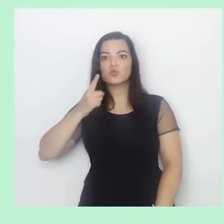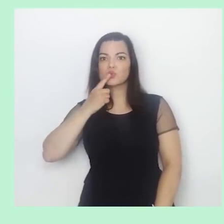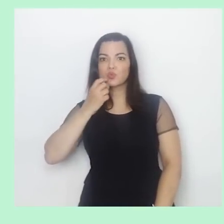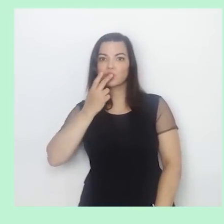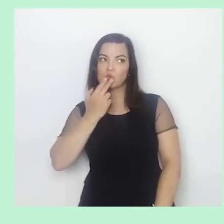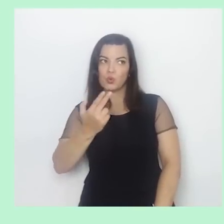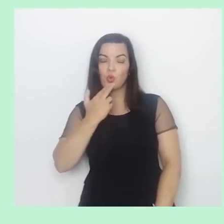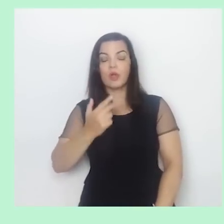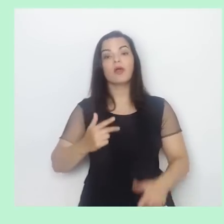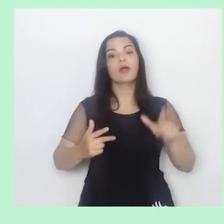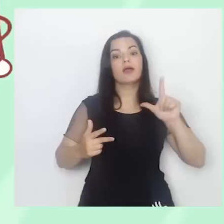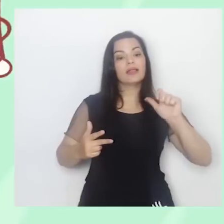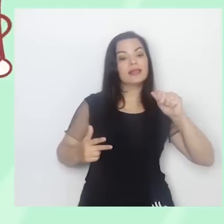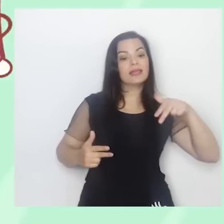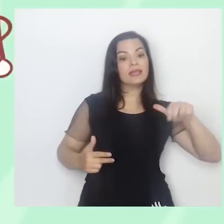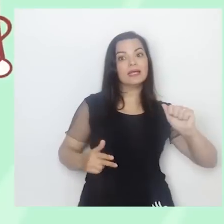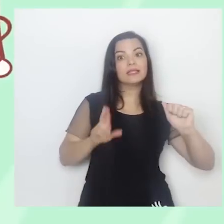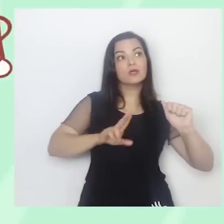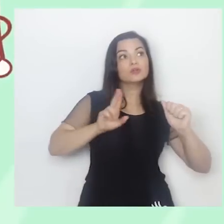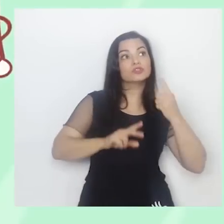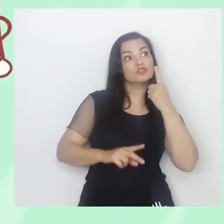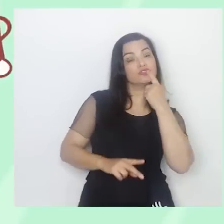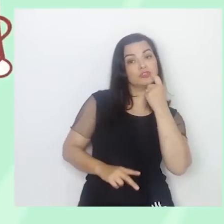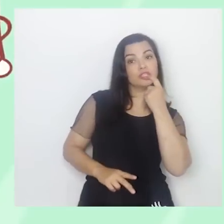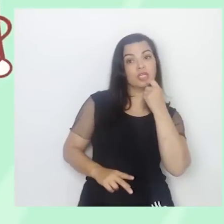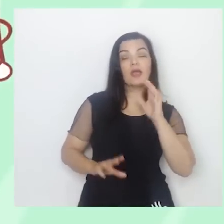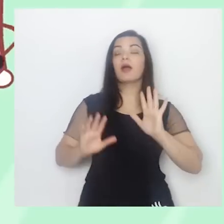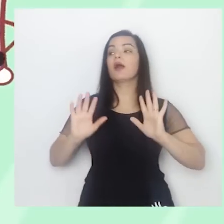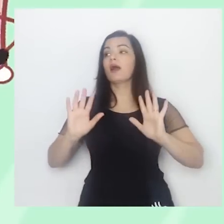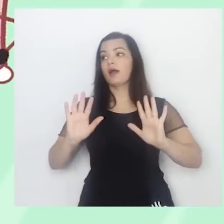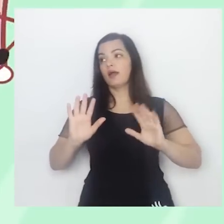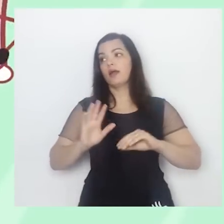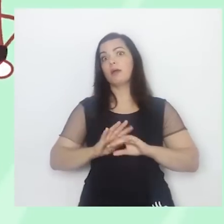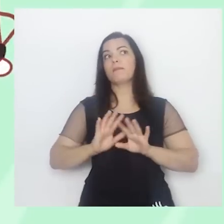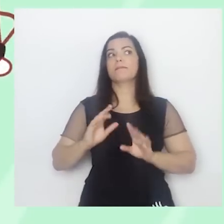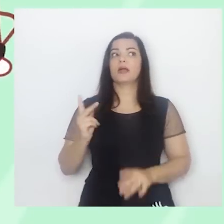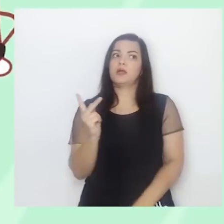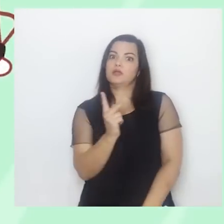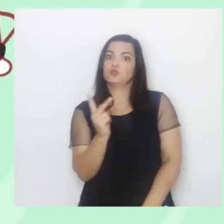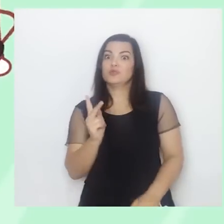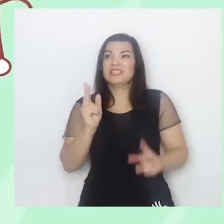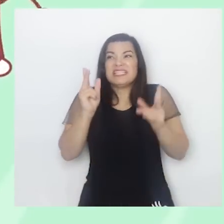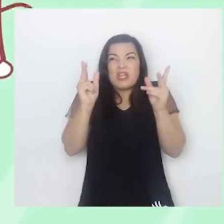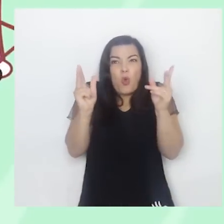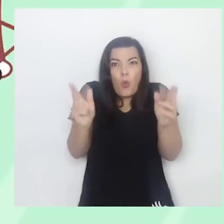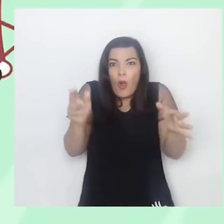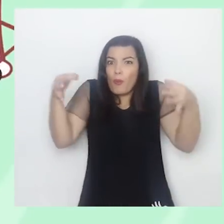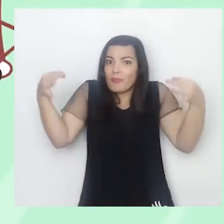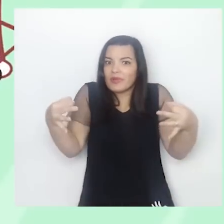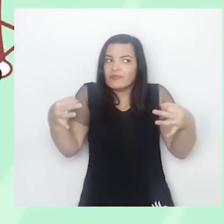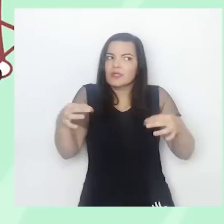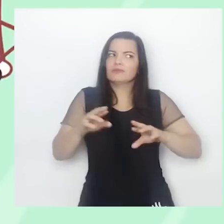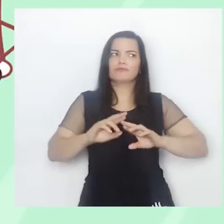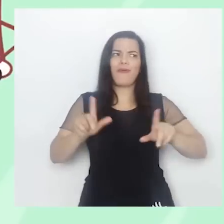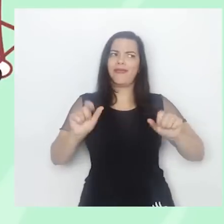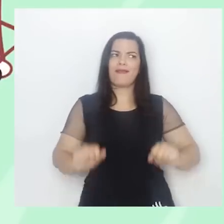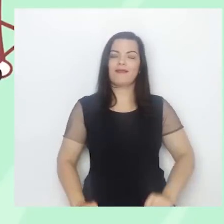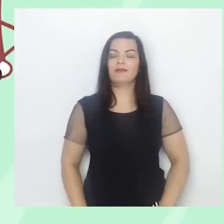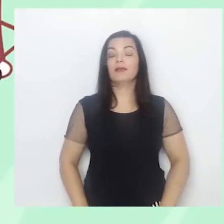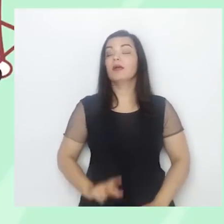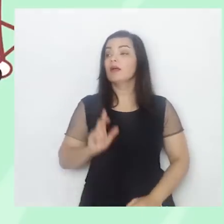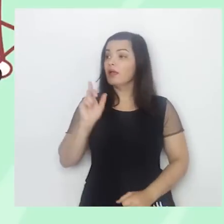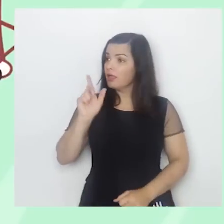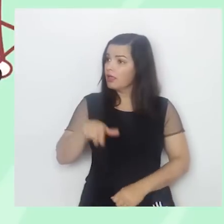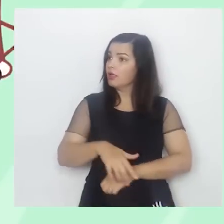é vermelha. Mas elas não são tão iguais assim. É mesmo. Uma